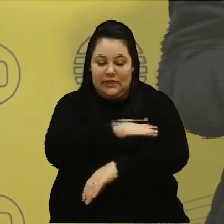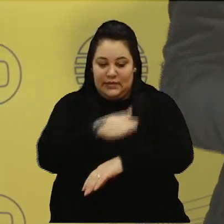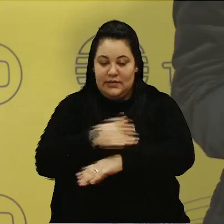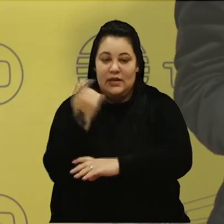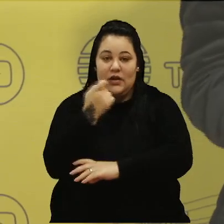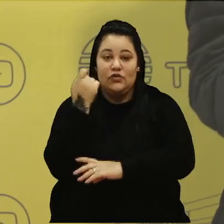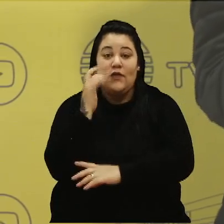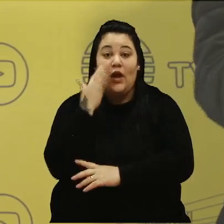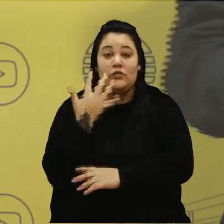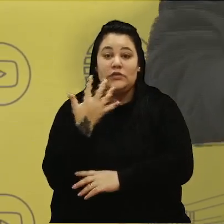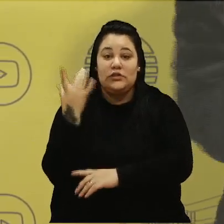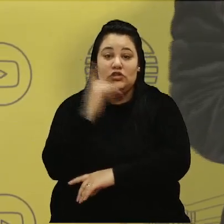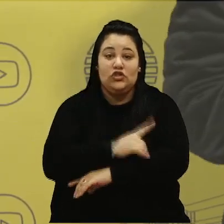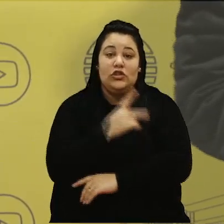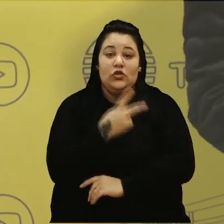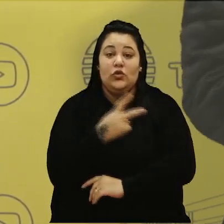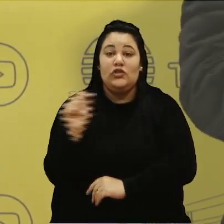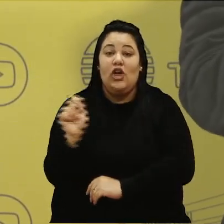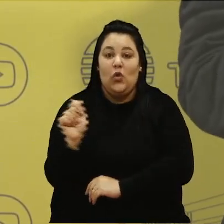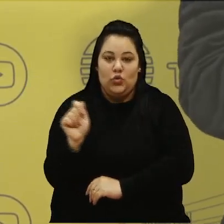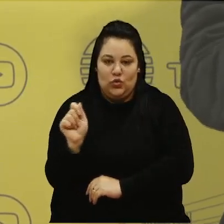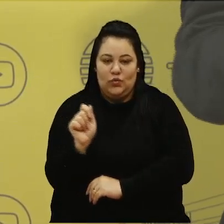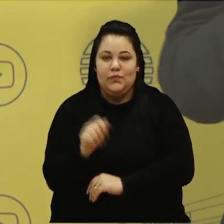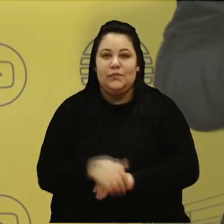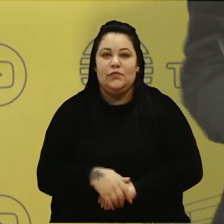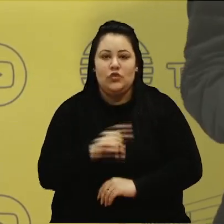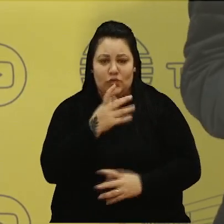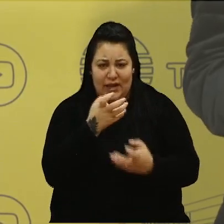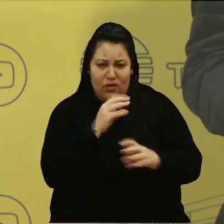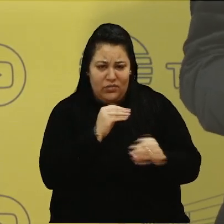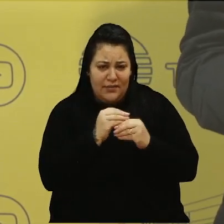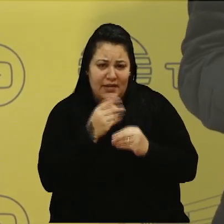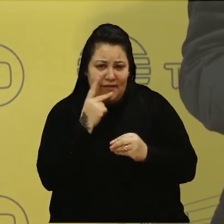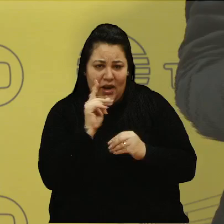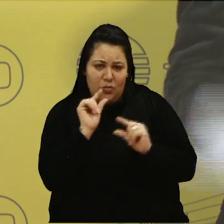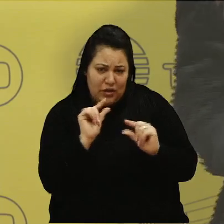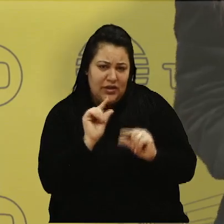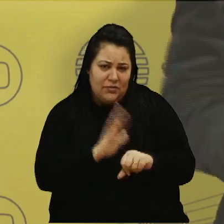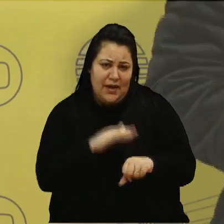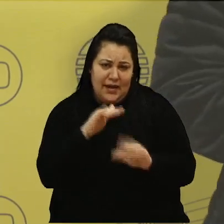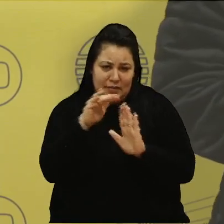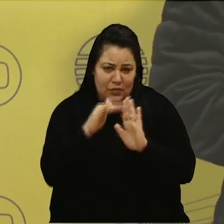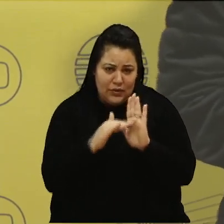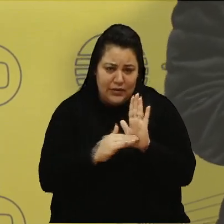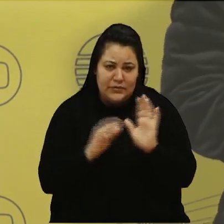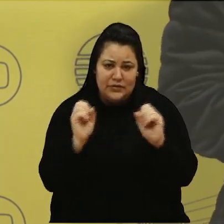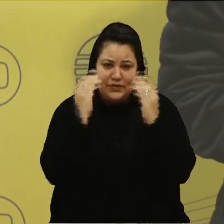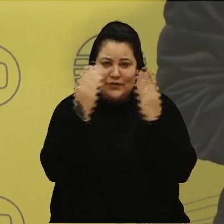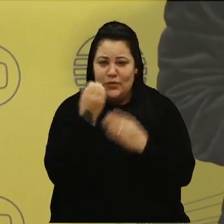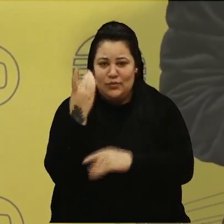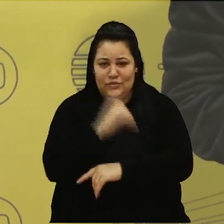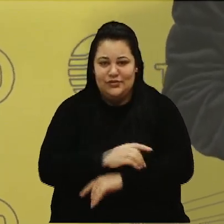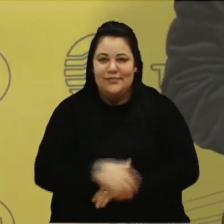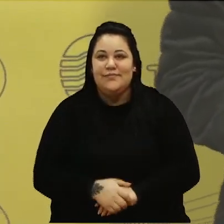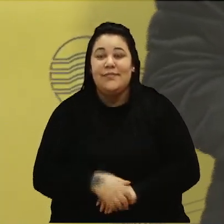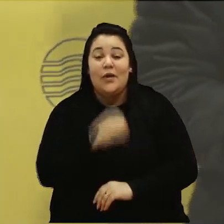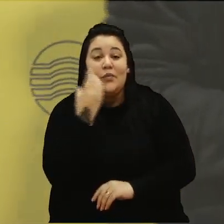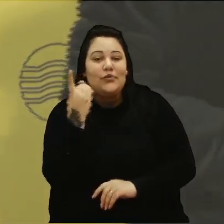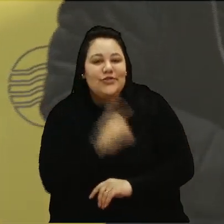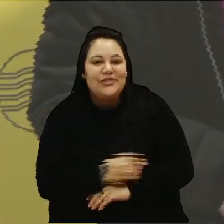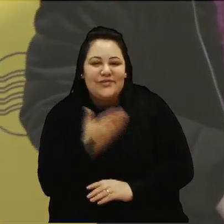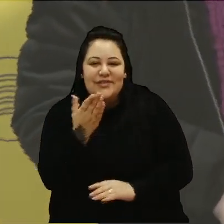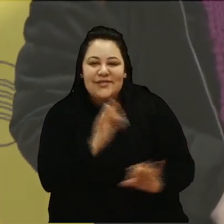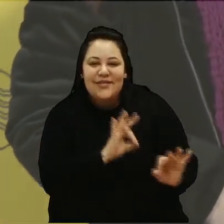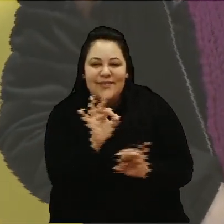que vai acontecer dia 2 de agosto. Tu quer comentar um pouco mais para nós sobre a programação desse evento? Bom dia. Bom dia para todo mundo que